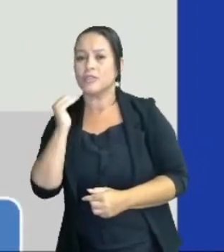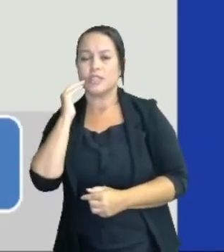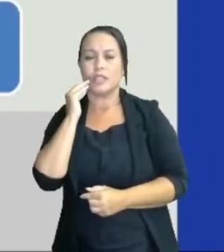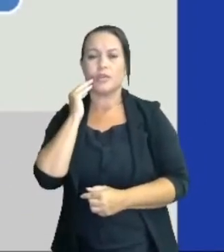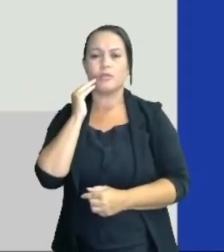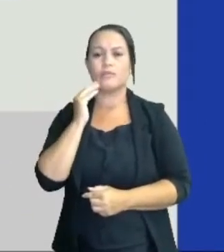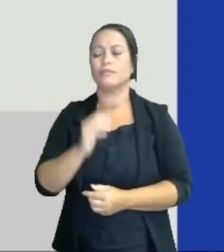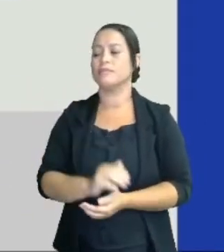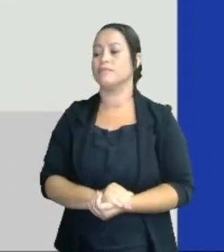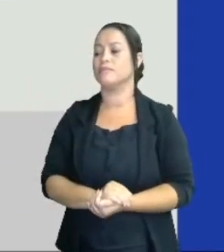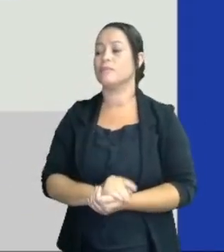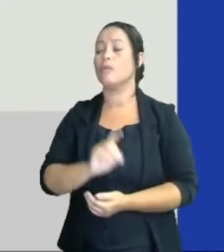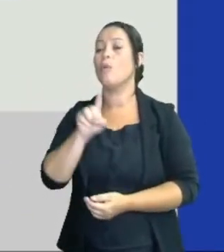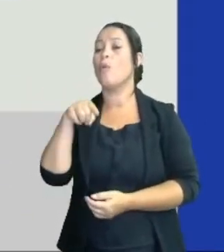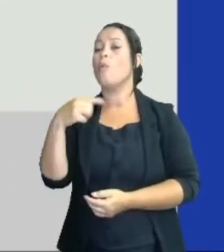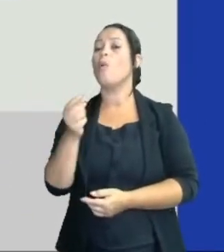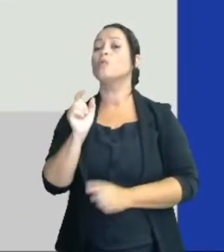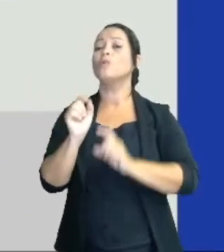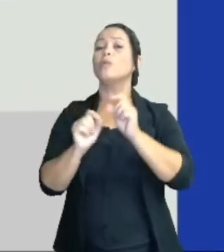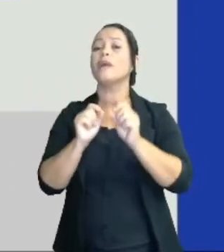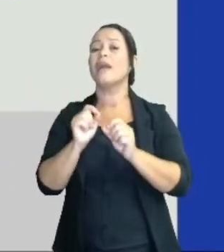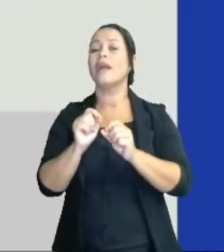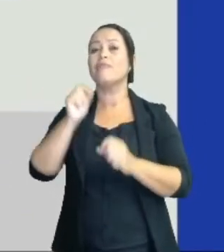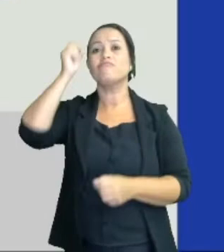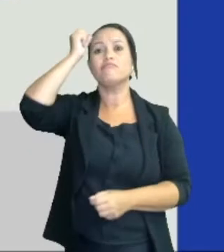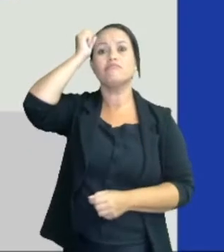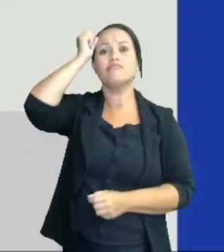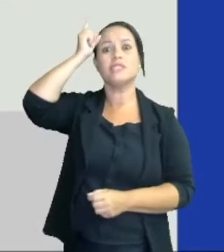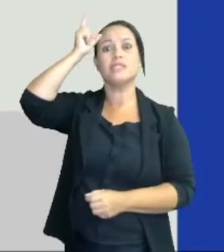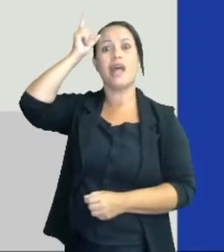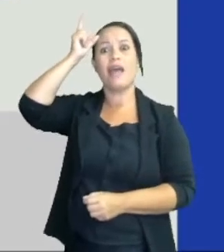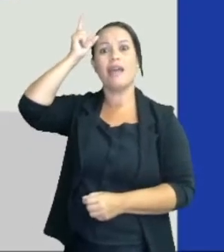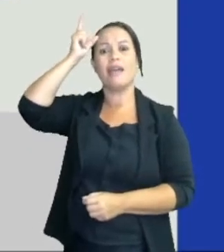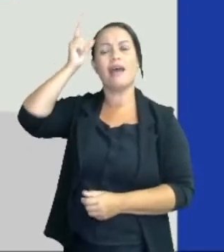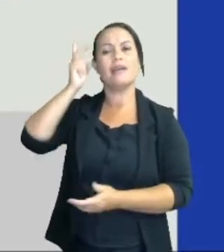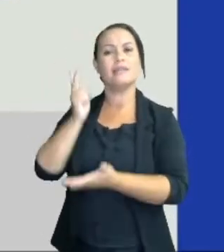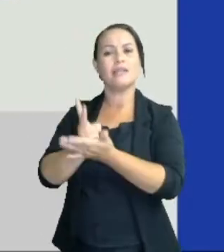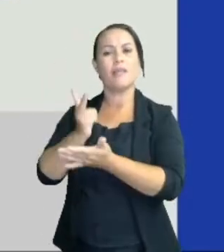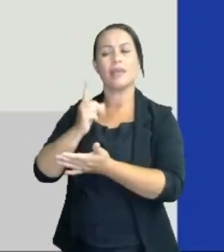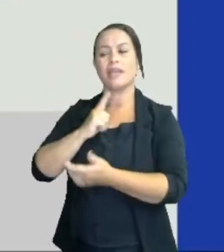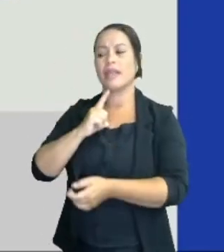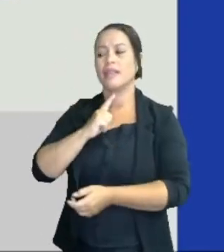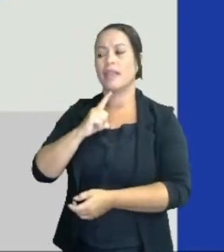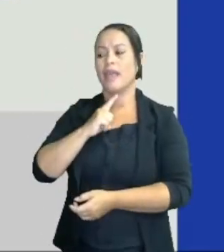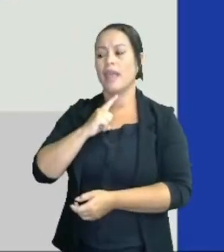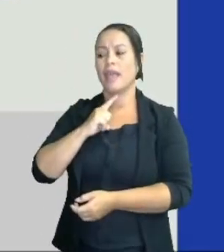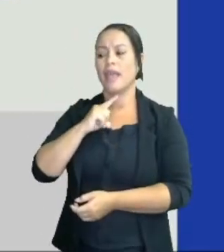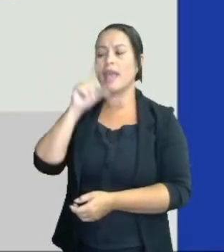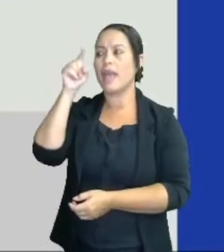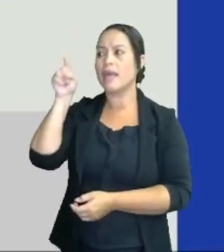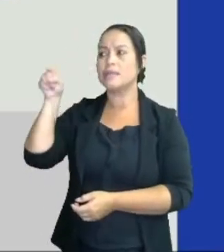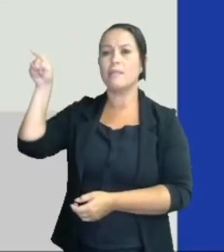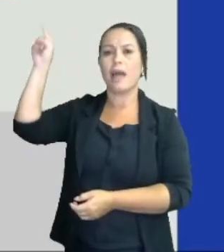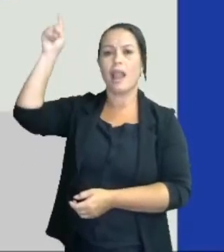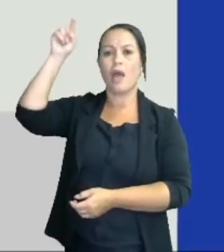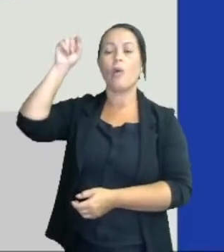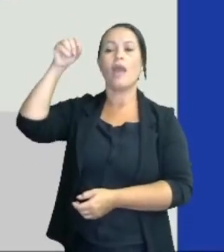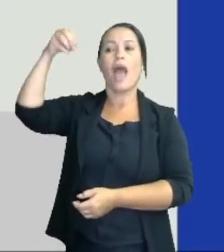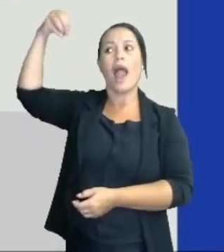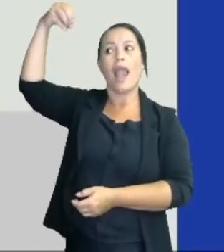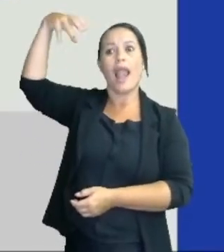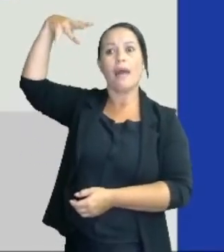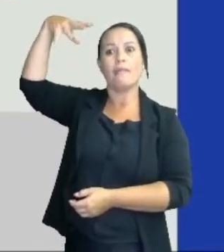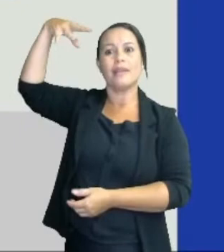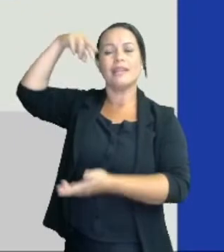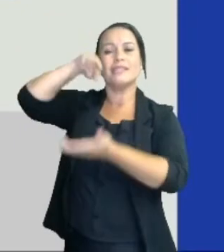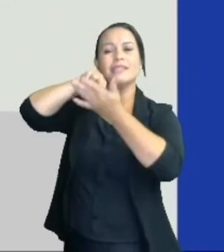cochichando. Esse outro é sobre ideia. Então, sempre que aparece esse balão com essa lâmpada,